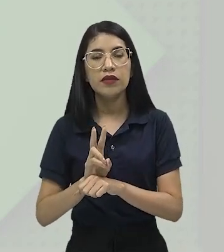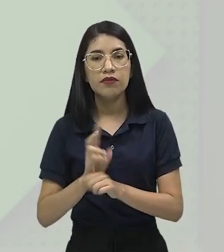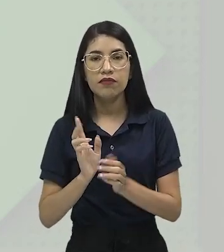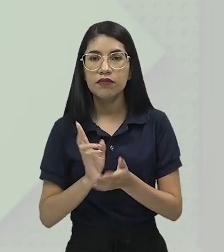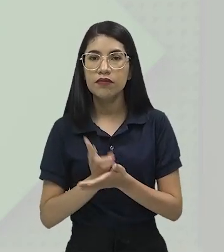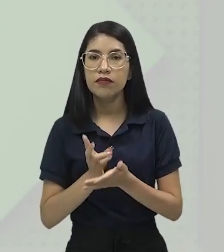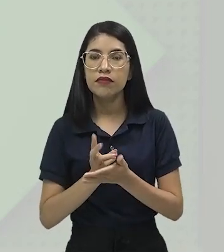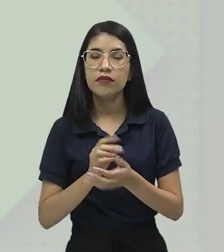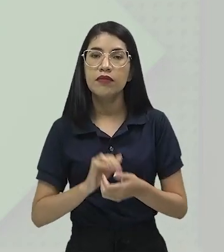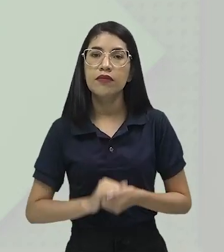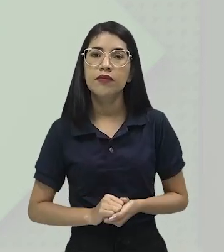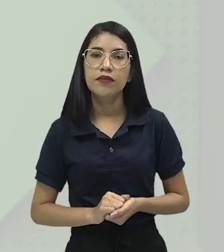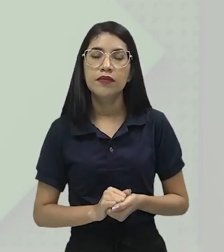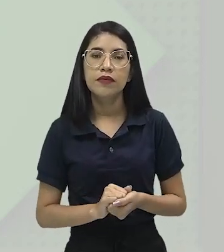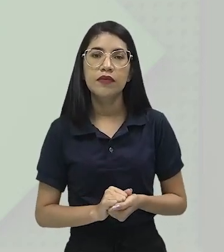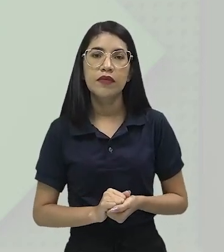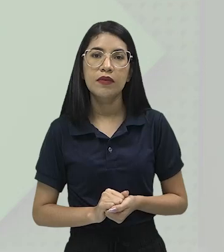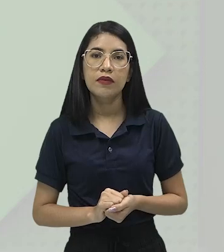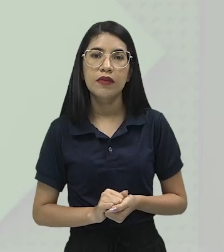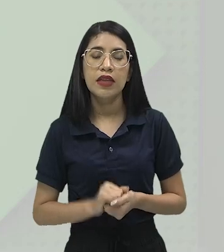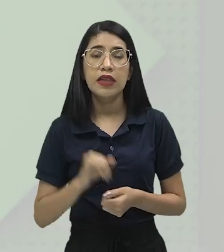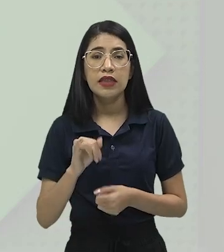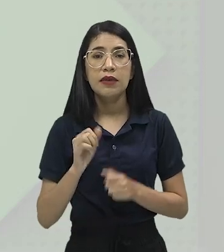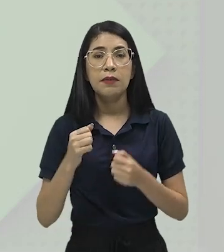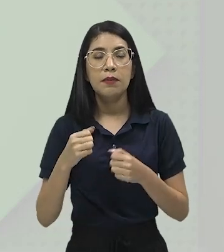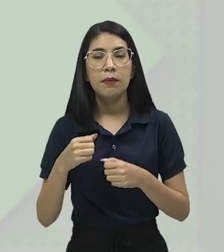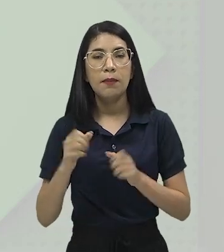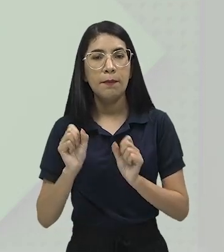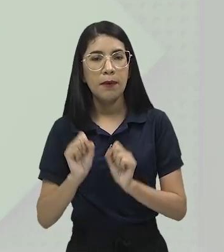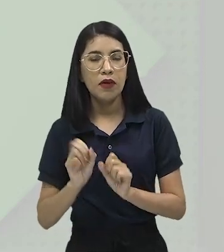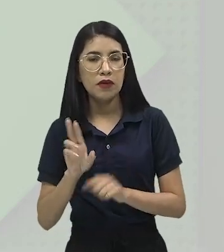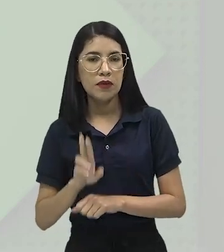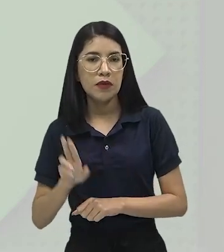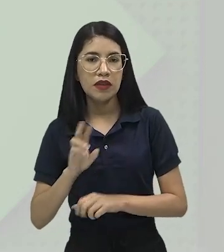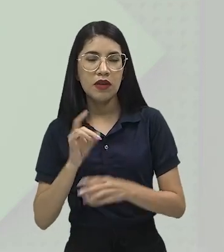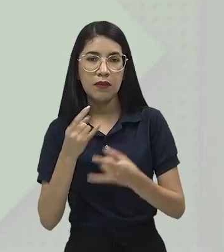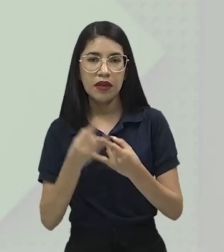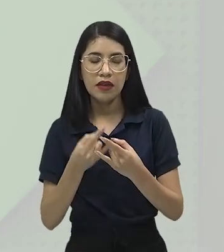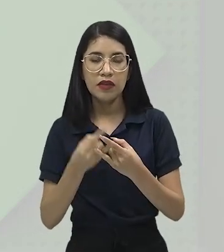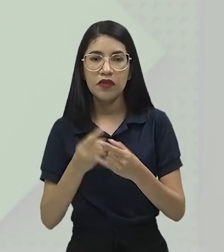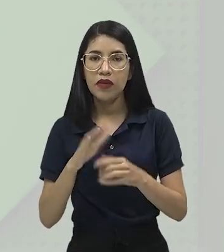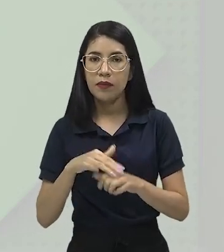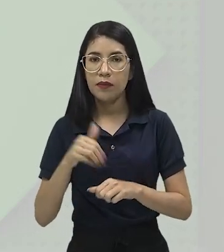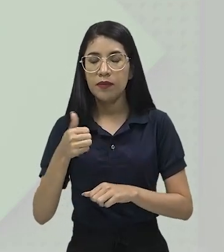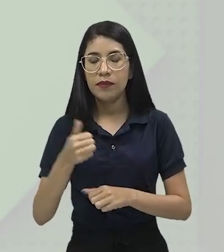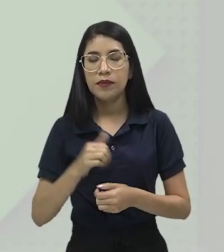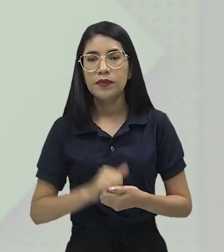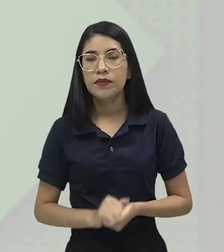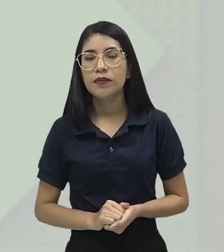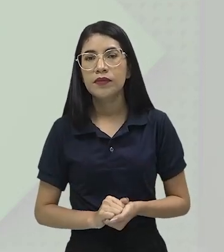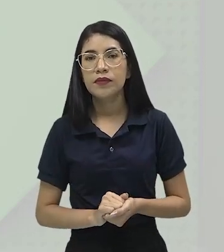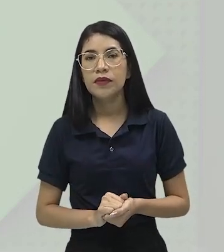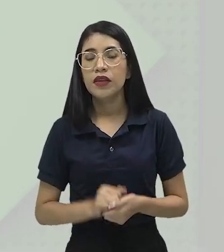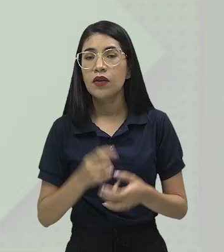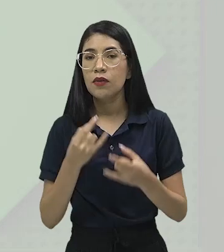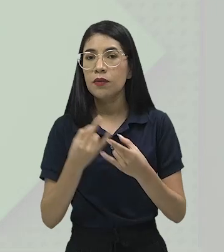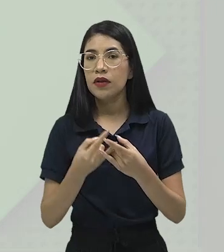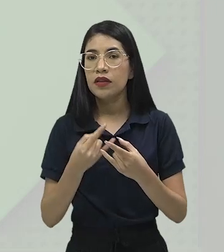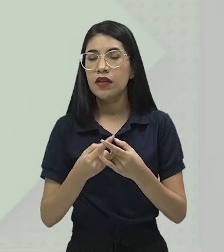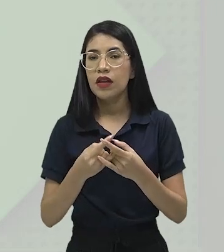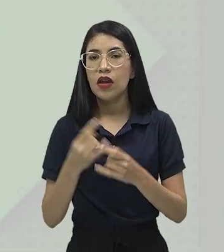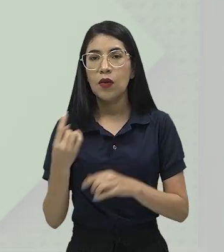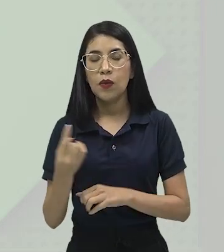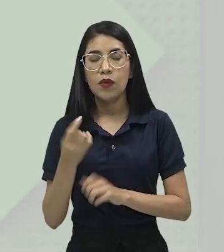E mais ainda, né, se puder usar o preservativo, então a proteção será maior. Então o preservativo ele é o